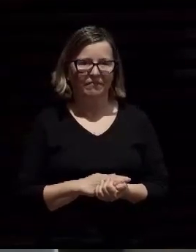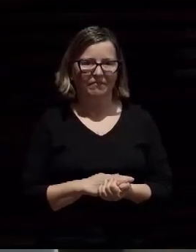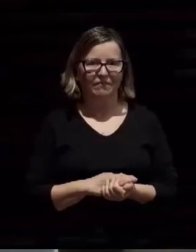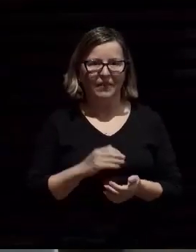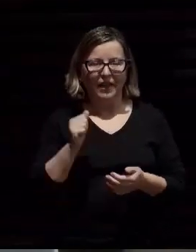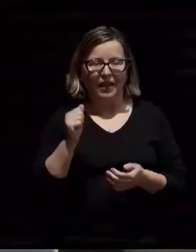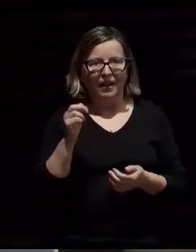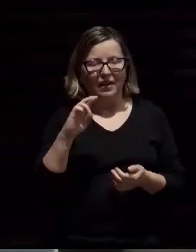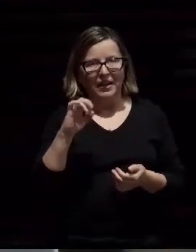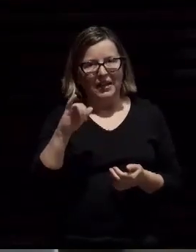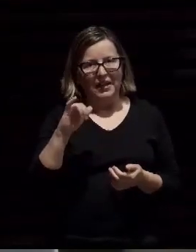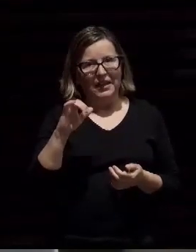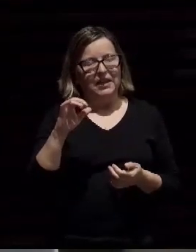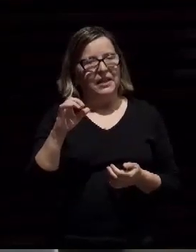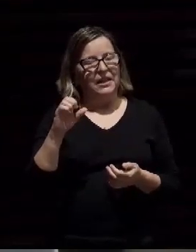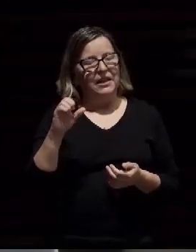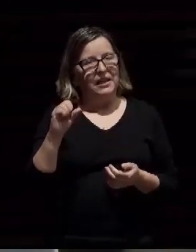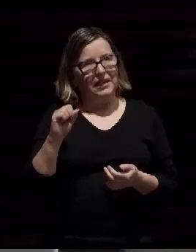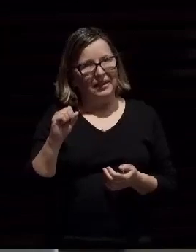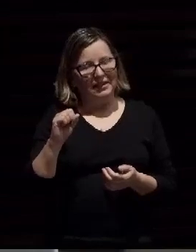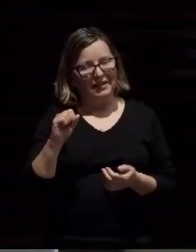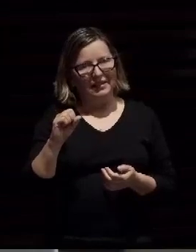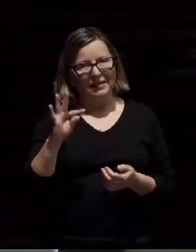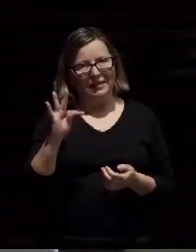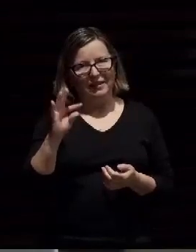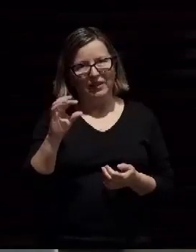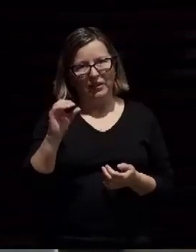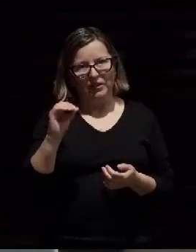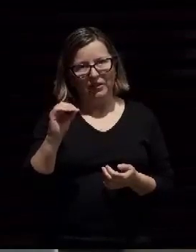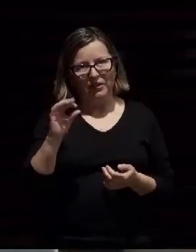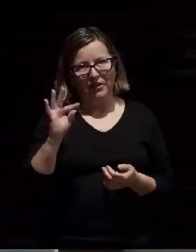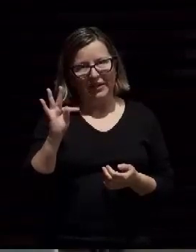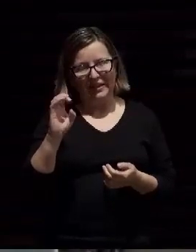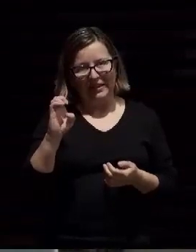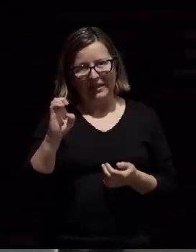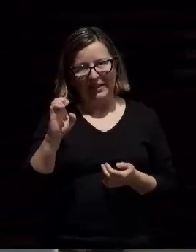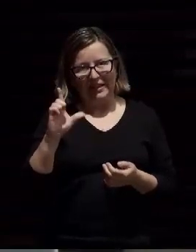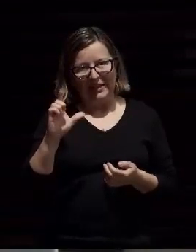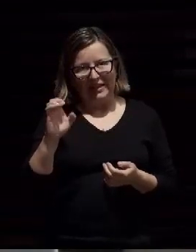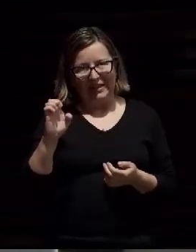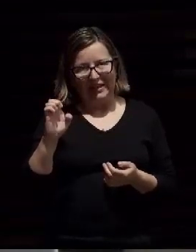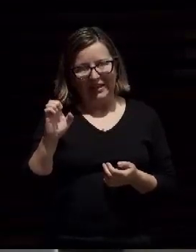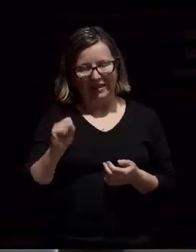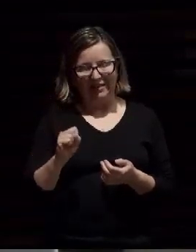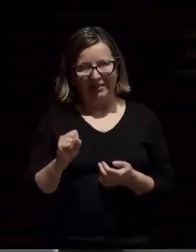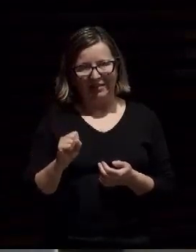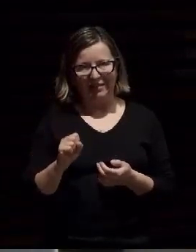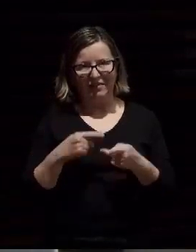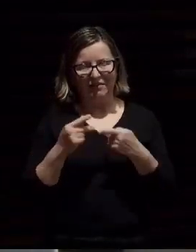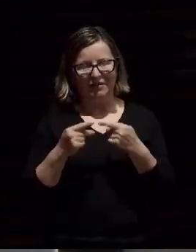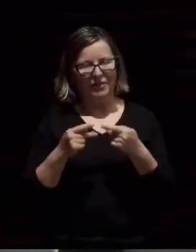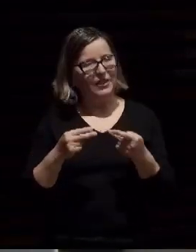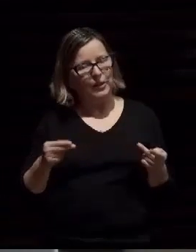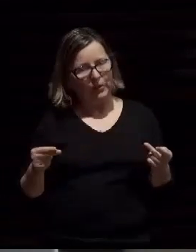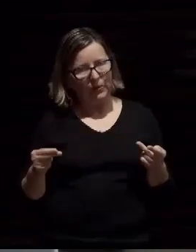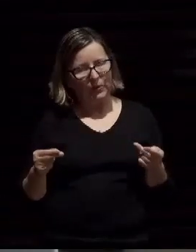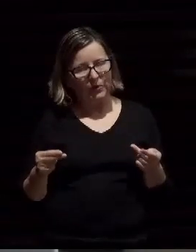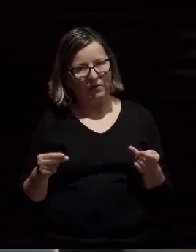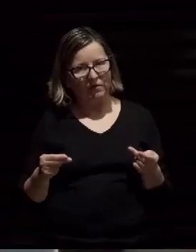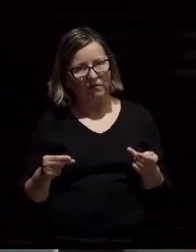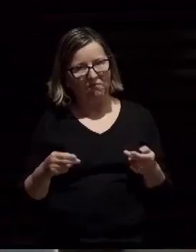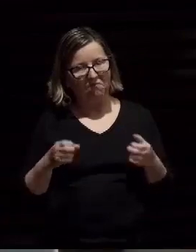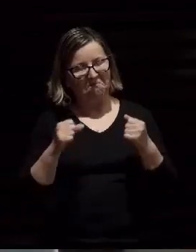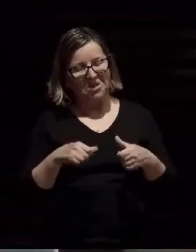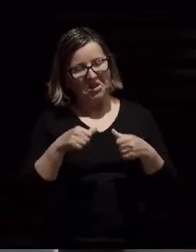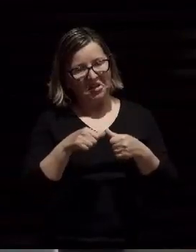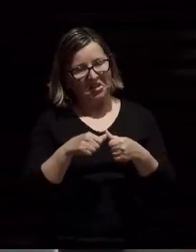Aristóteles dizia, as coisas podem estar em ato ou potência. A semente é uma árvore